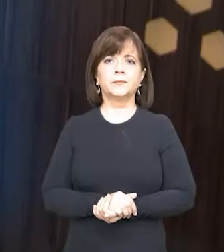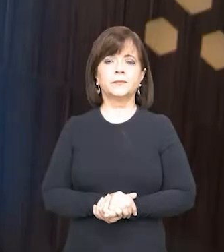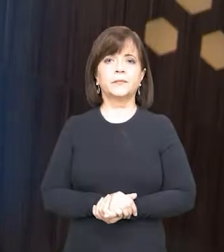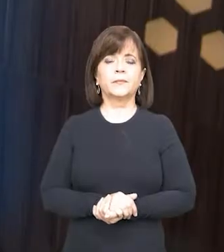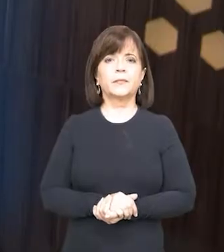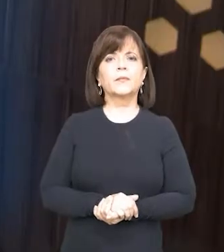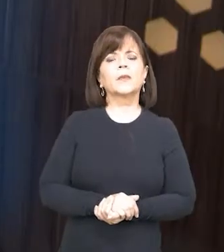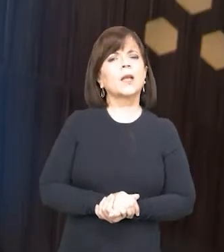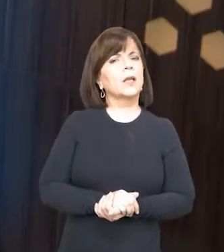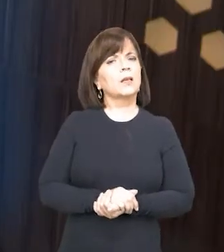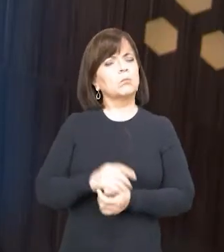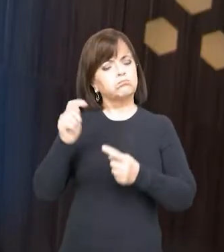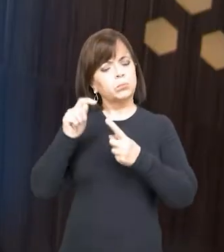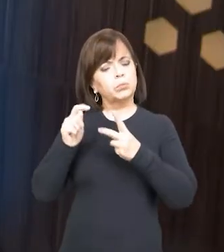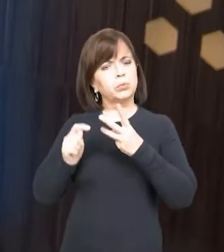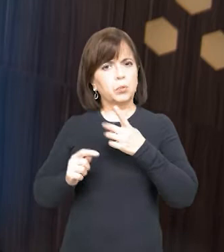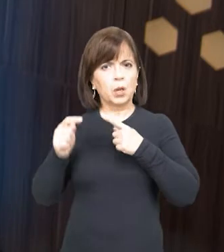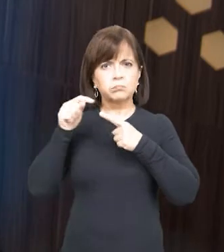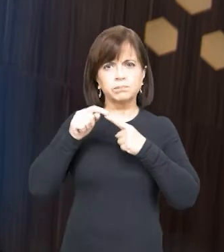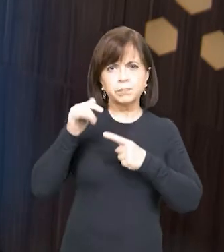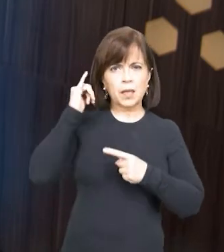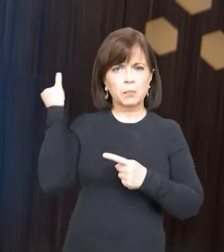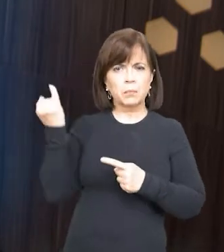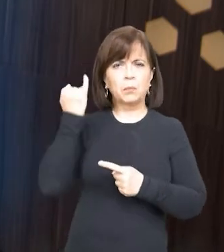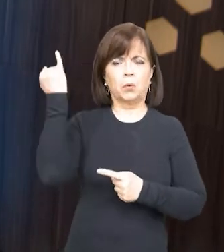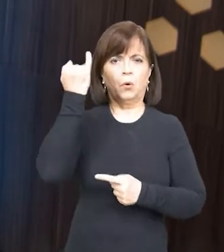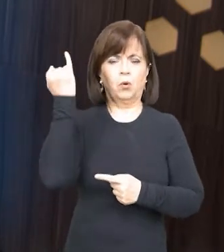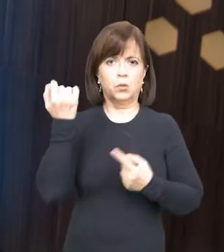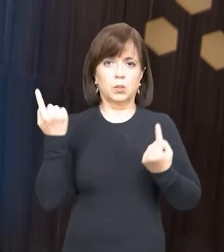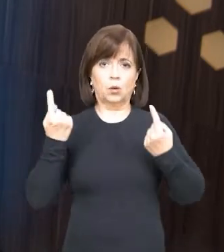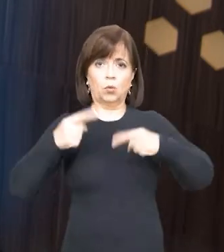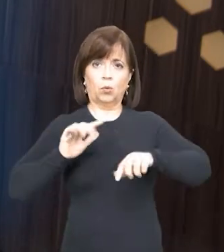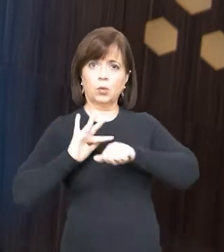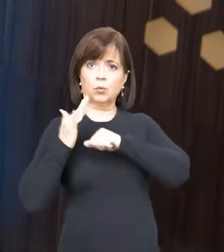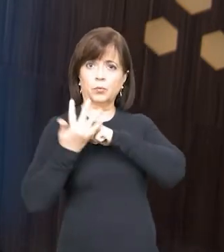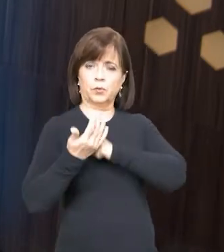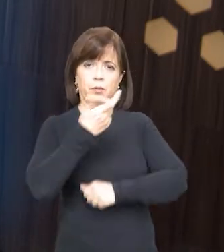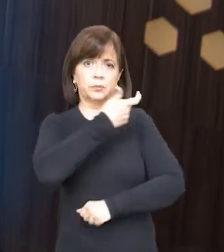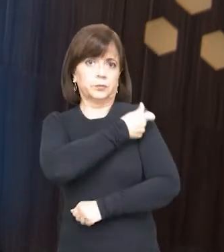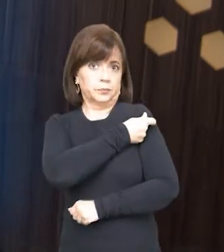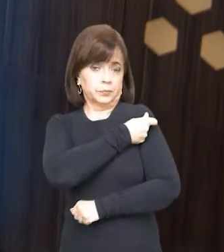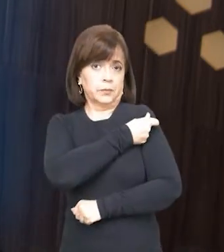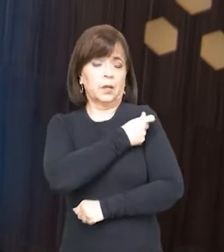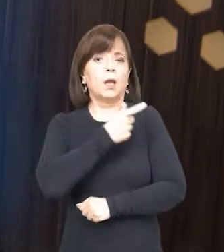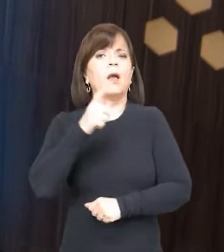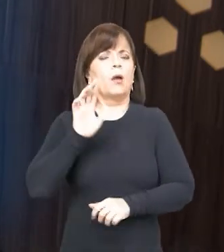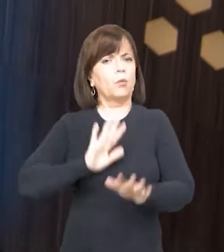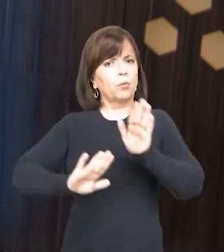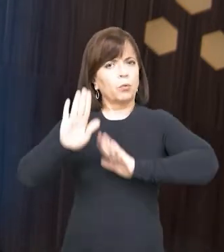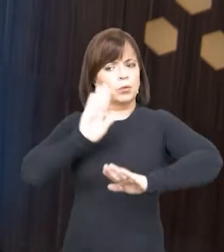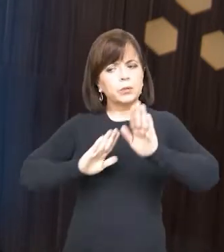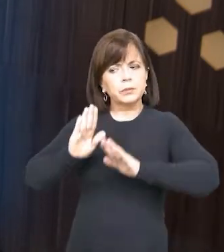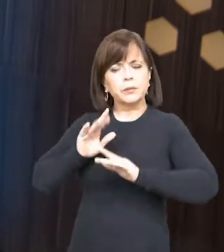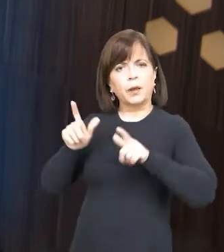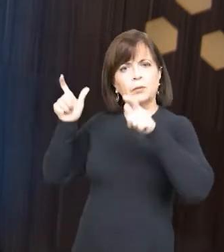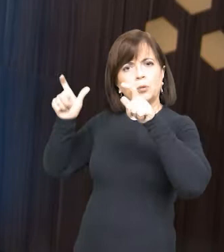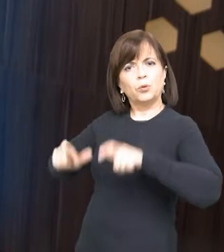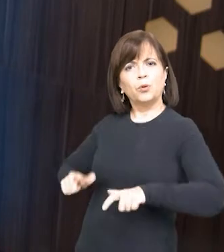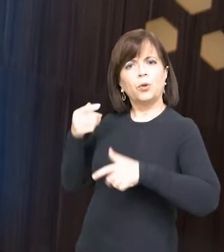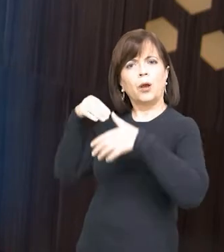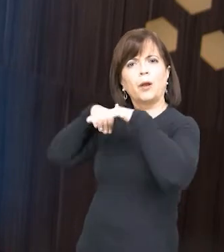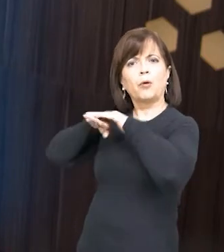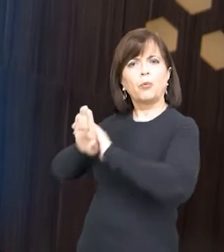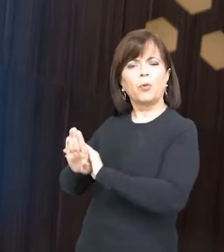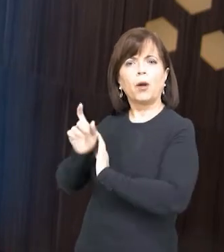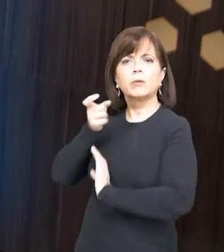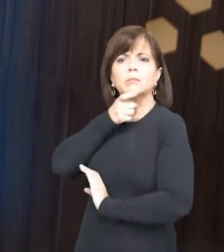Um dos pontos fundamentais na campanha de vacinação contra a Covid-19 é o cuidado no armazenamento dos imunobiológicos.